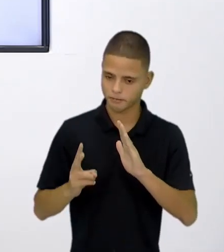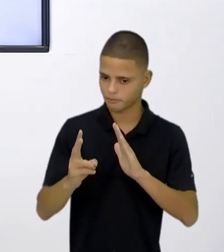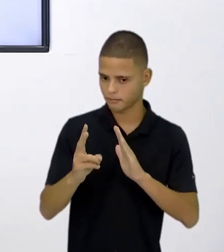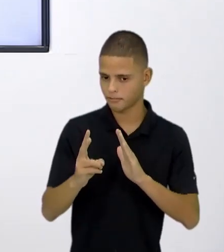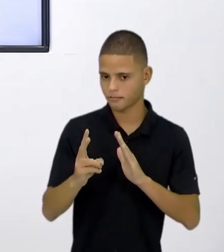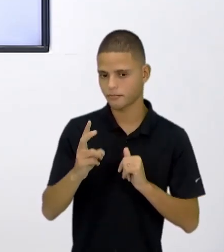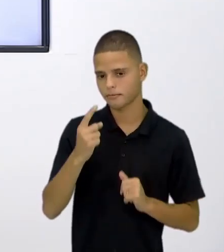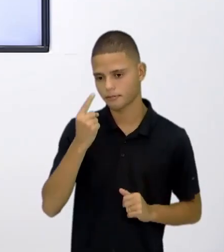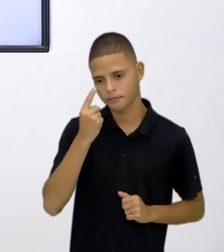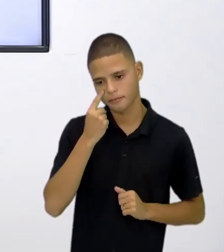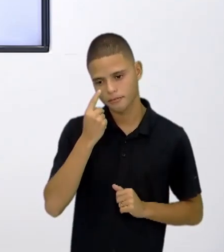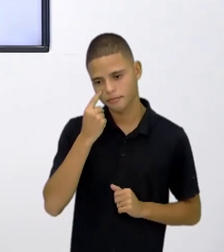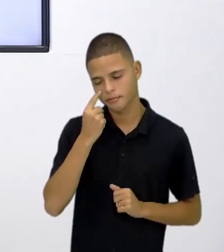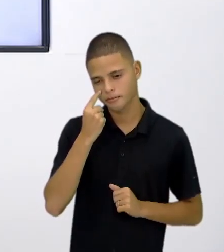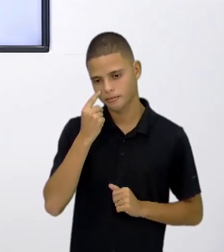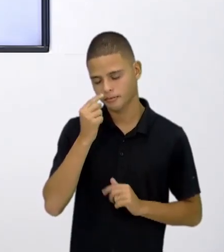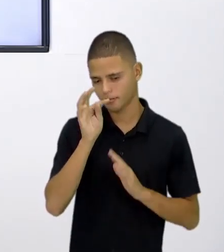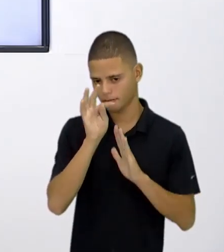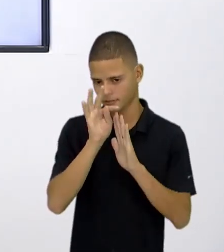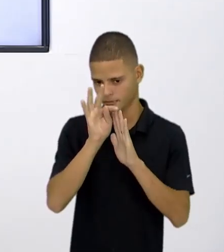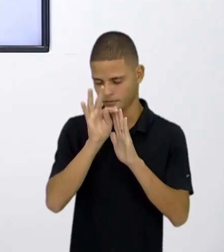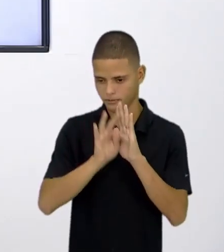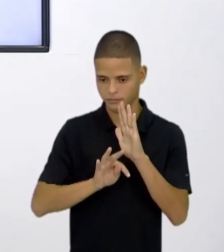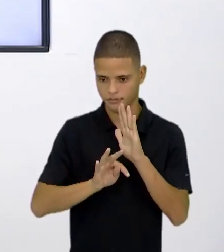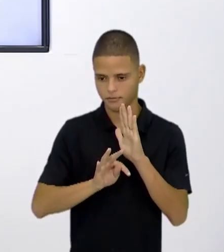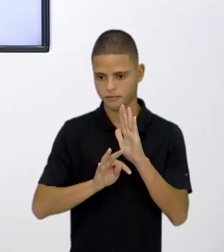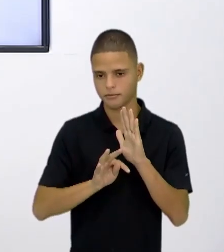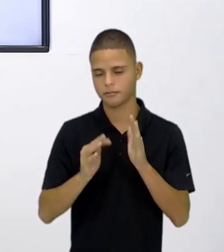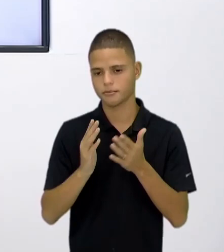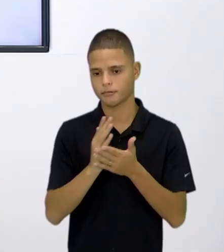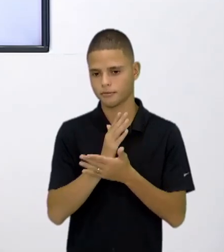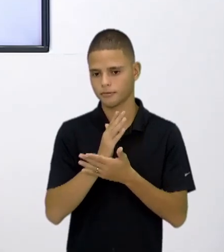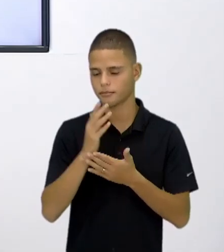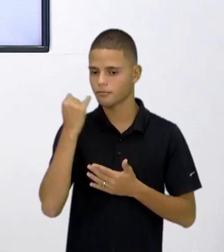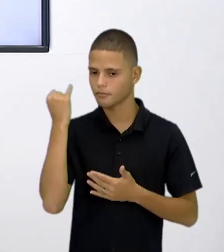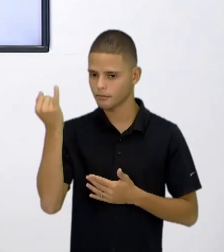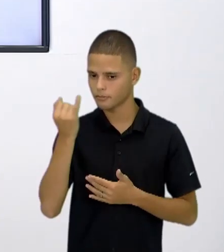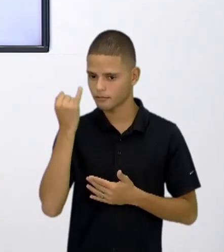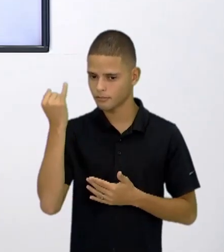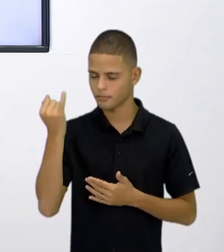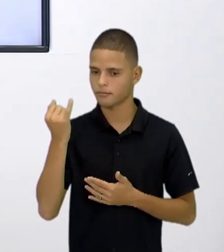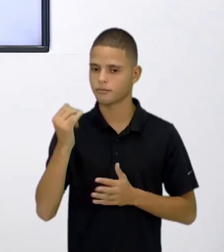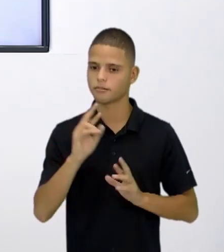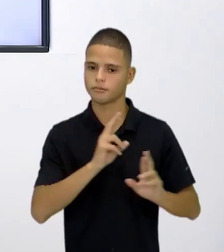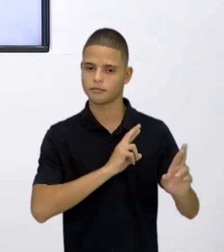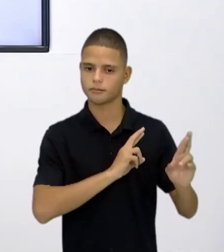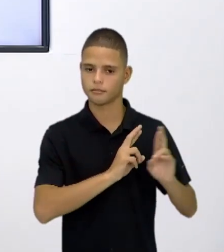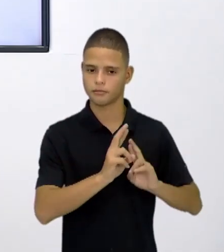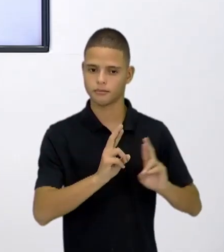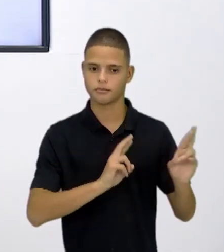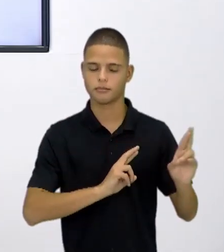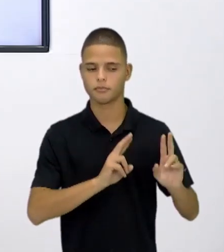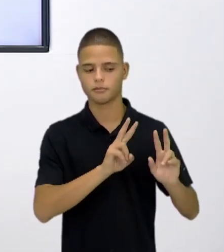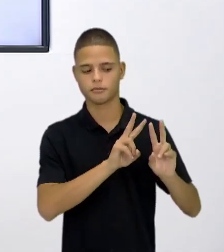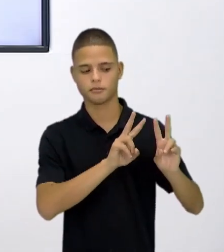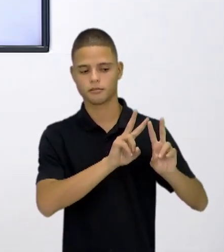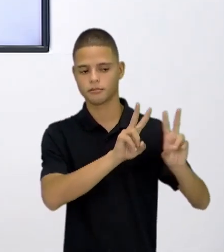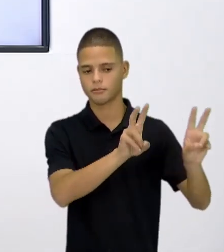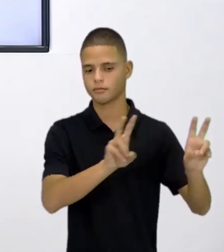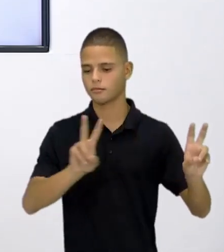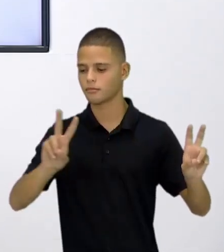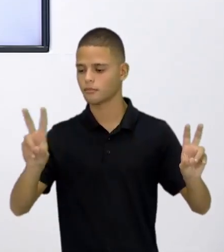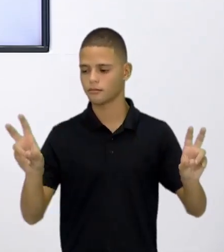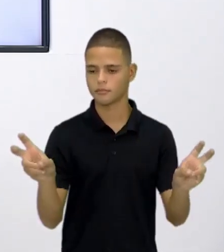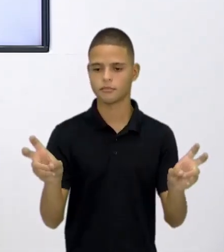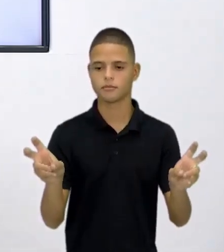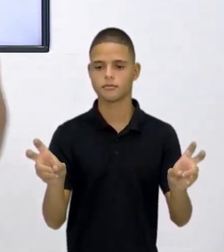texto já as falas. E nós começamos aí algo importante, com aspas e fechamento de aspas, porque é a fala. E quem